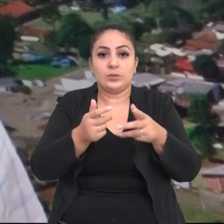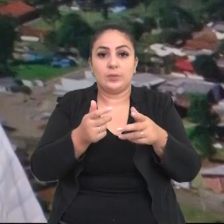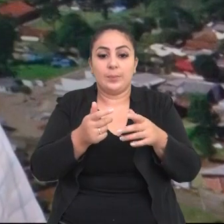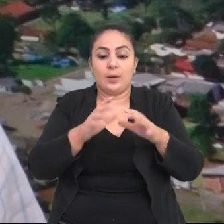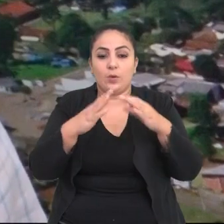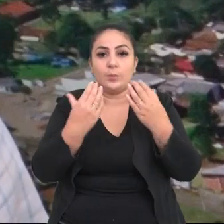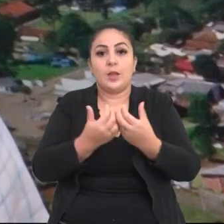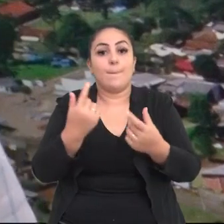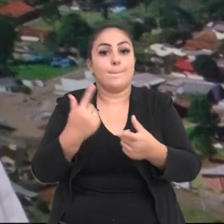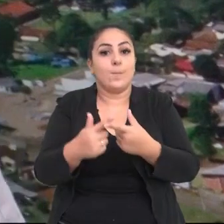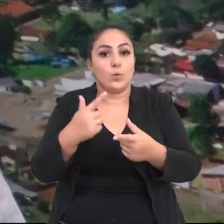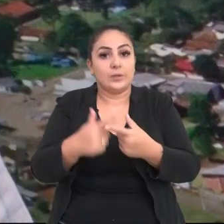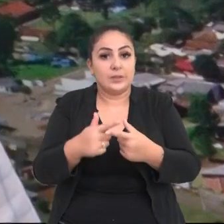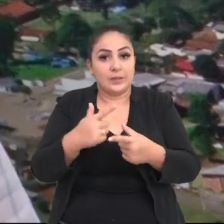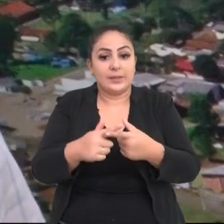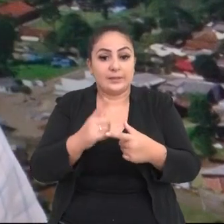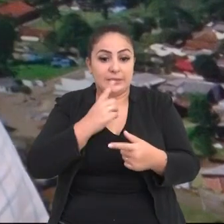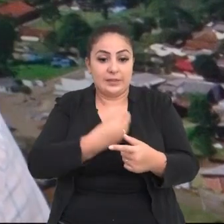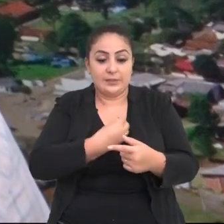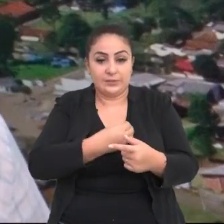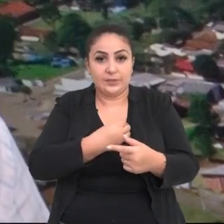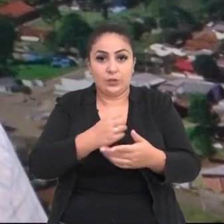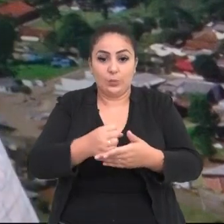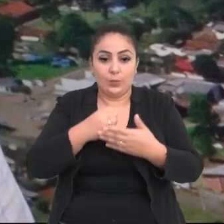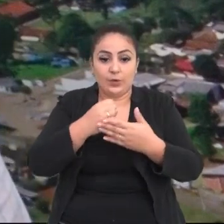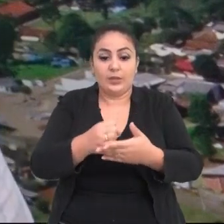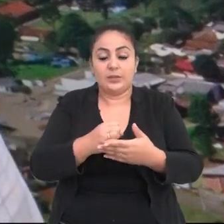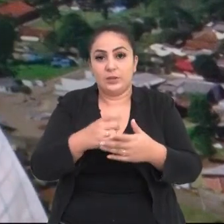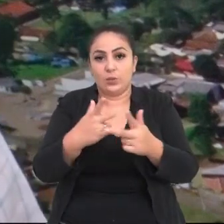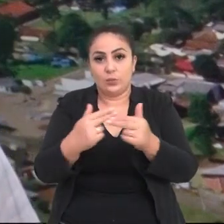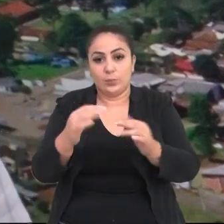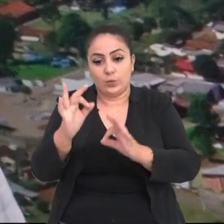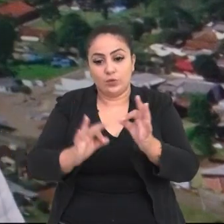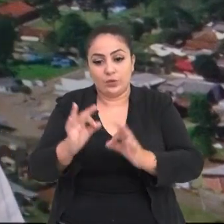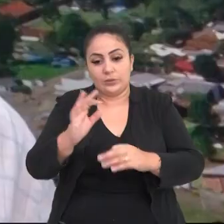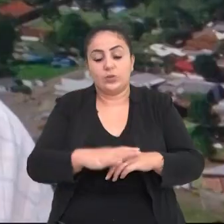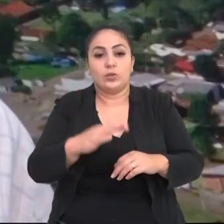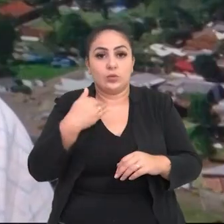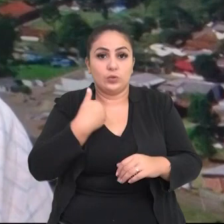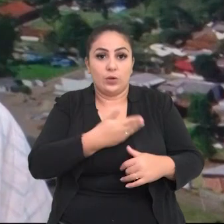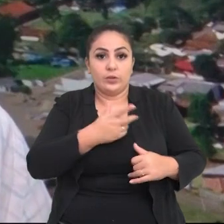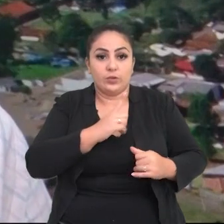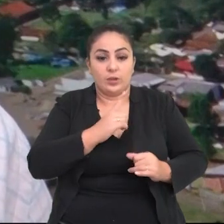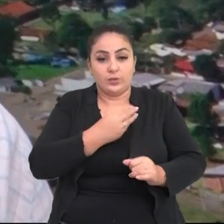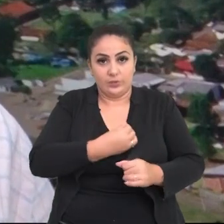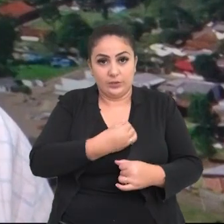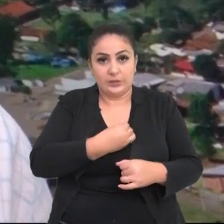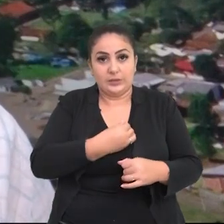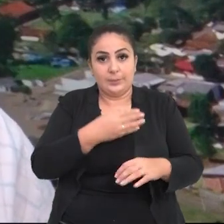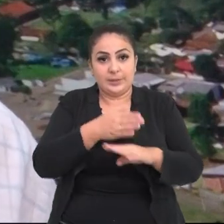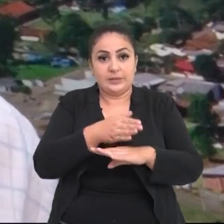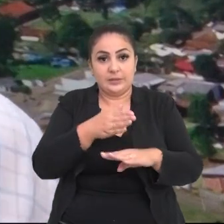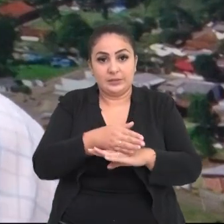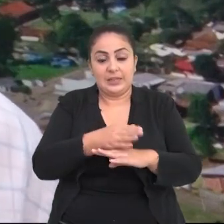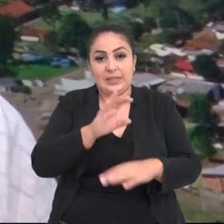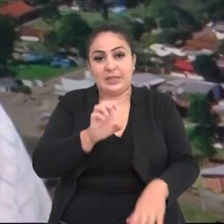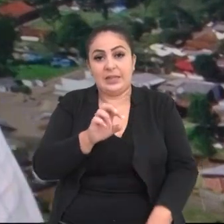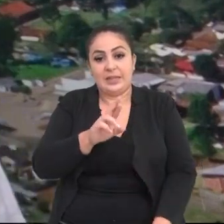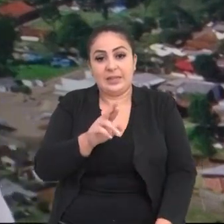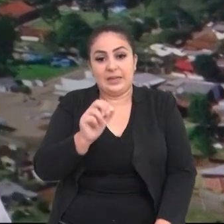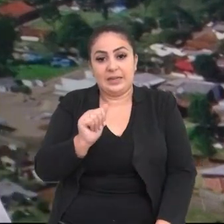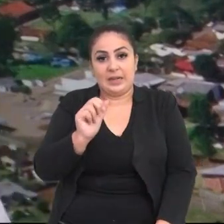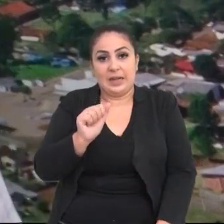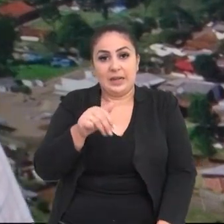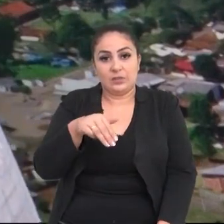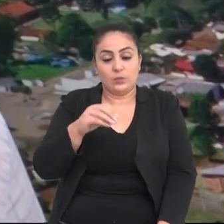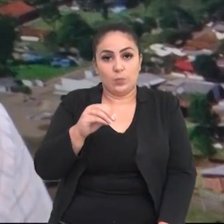para a comunidade o porquê de estar sendo favorável a determinado projeto. Nós tivemos aqui na presença do Erasmo Batistella, com toda a